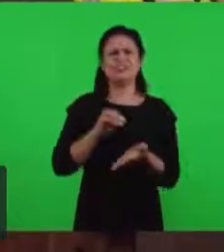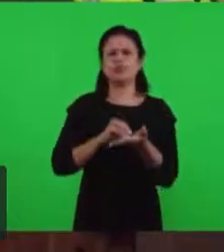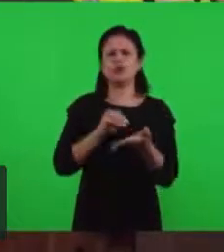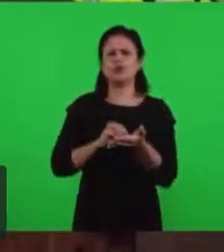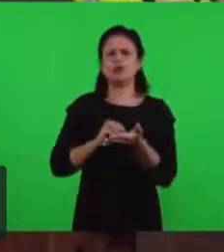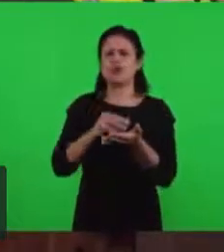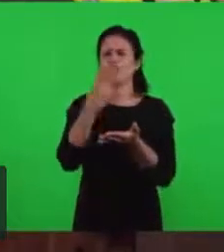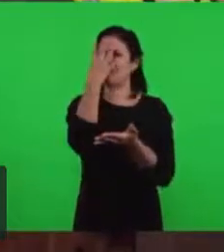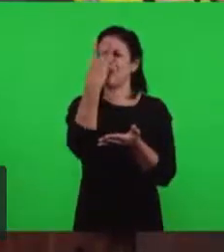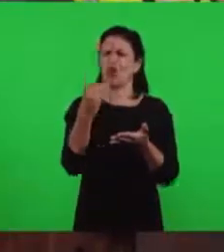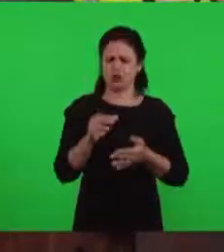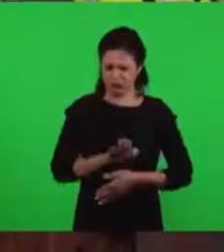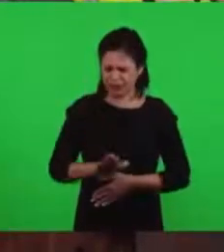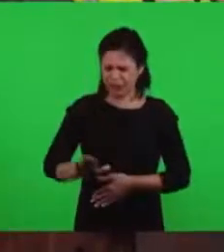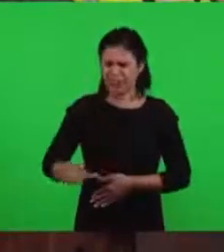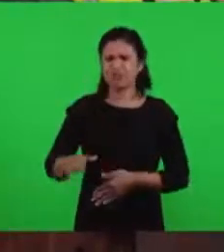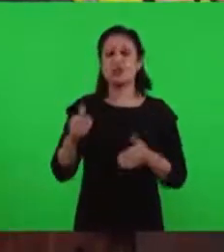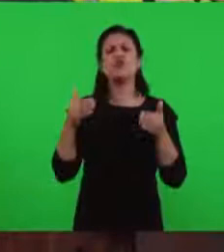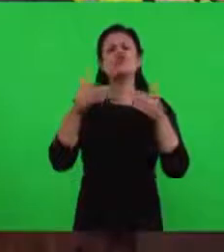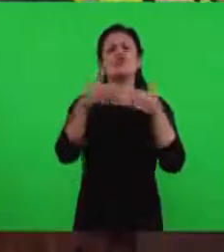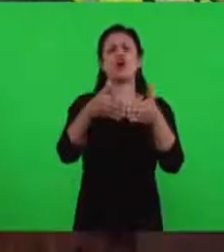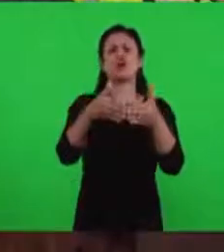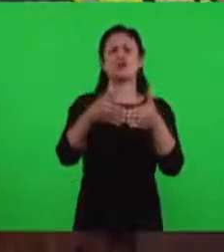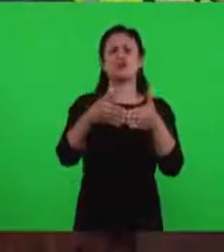foi a